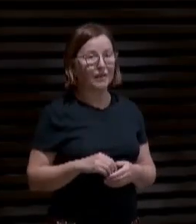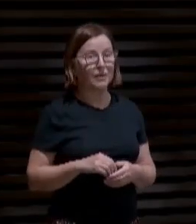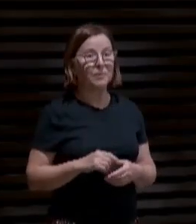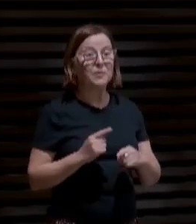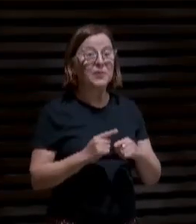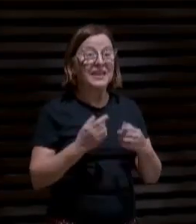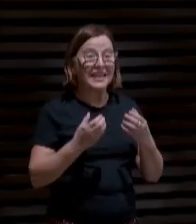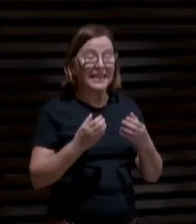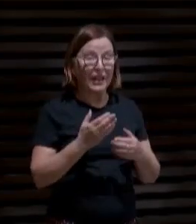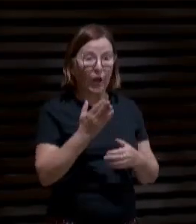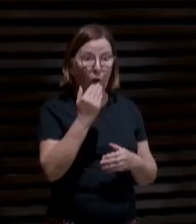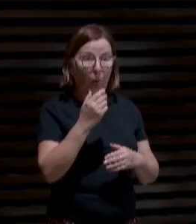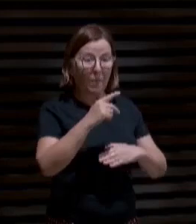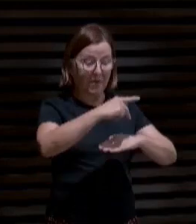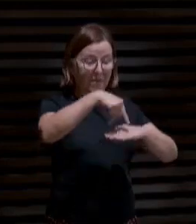Páscoa.